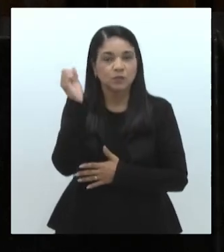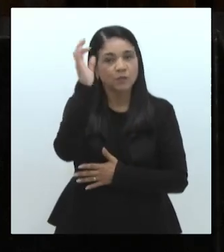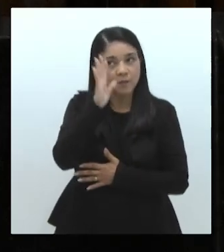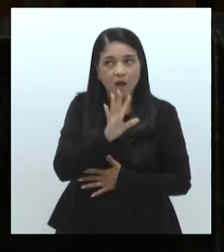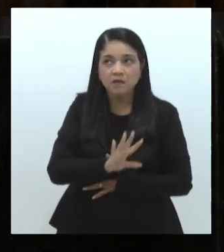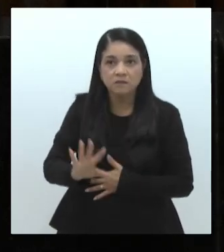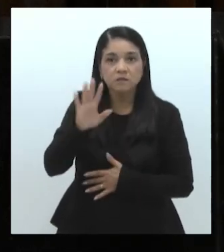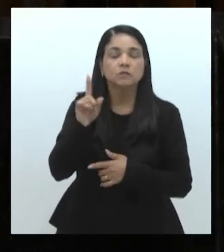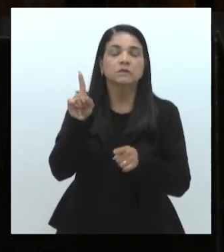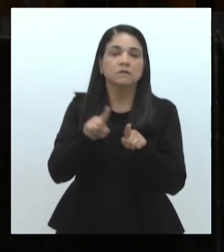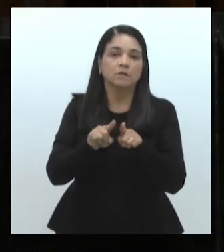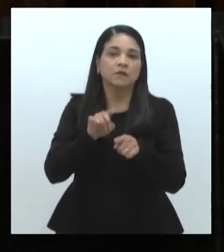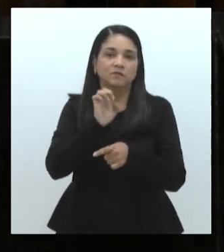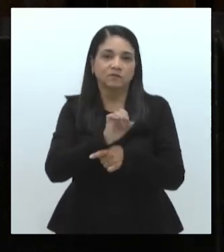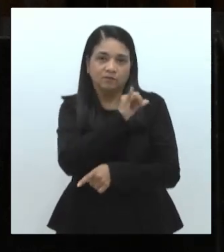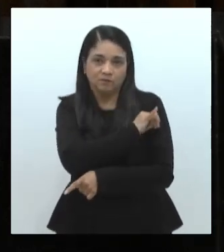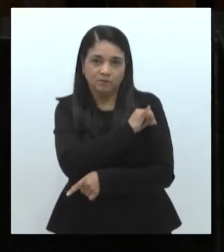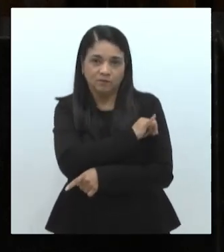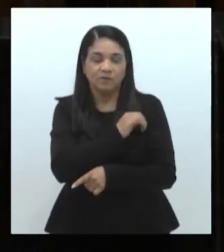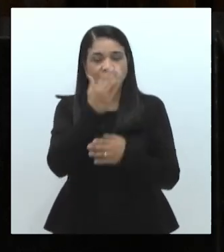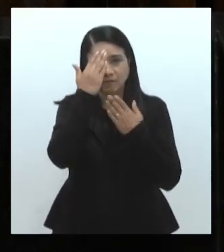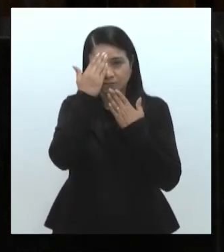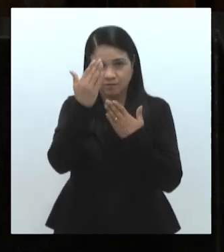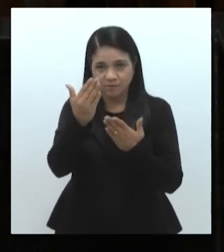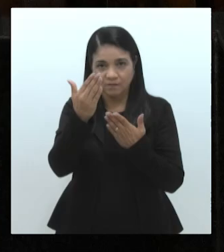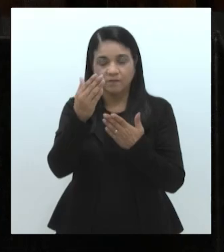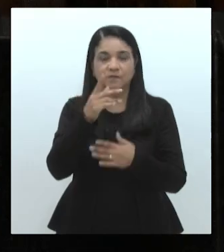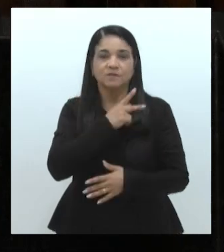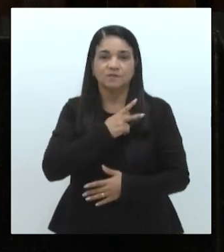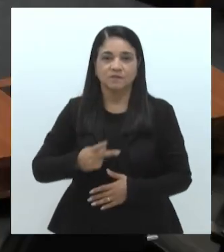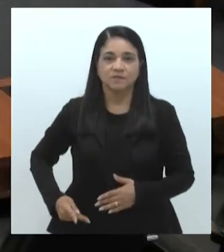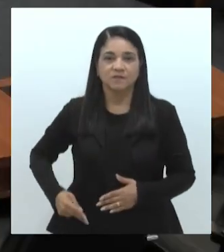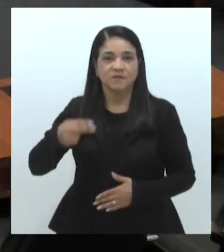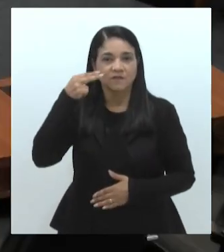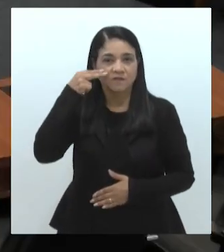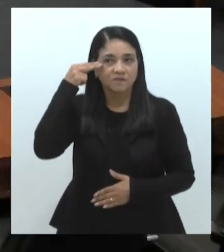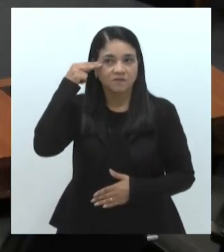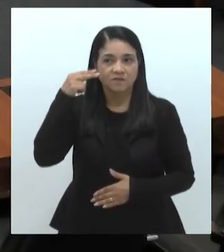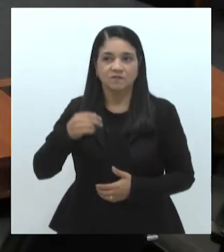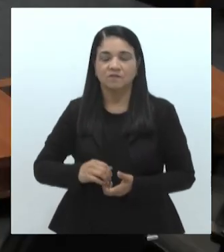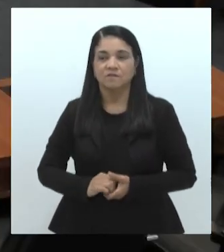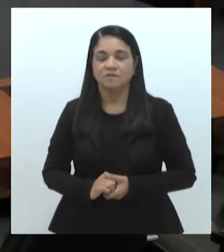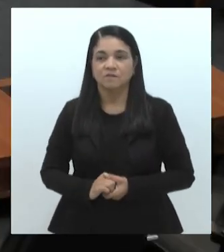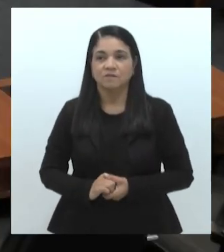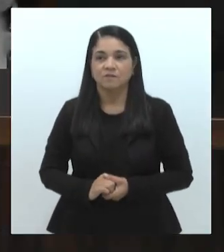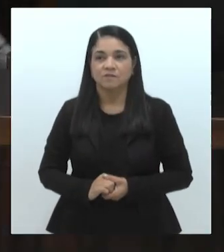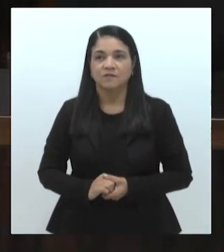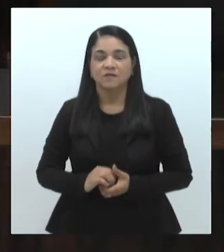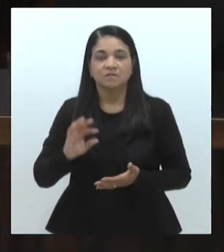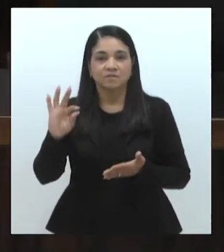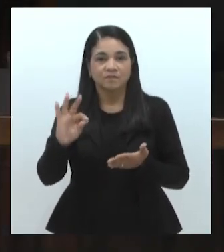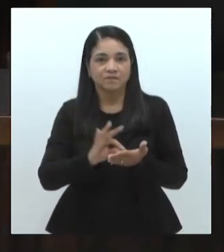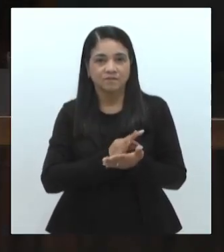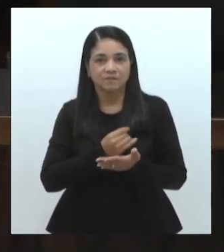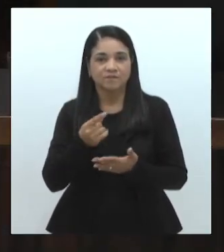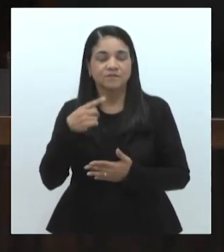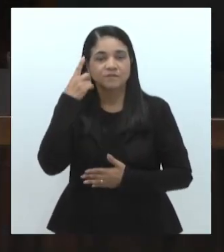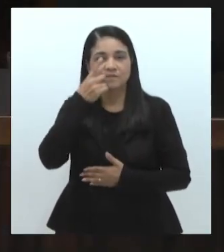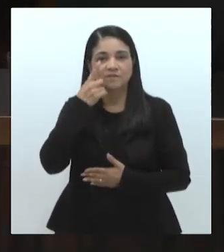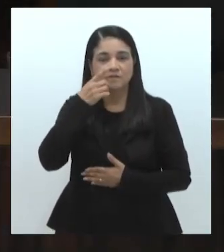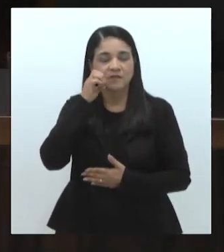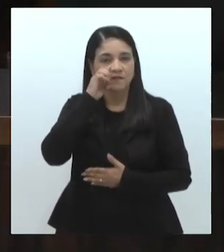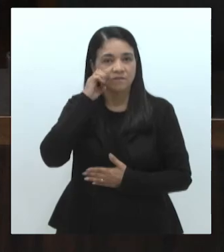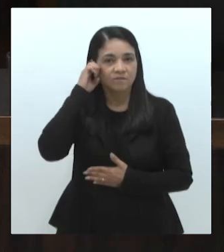também aqui para o estado do Rio de Janeiro. Muito obrigada, presidenta Tia Ju. Próximo orador inscrito é a deputada